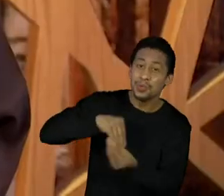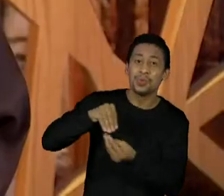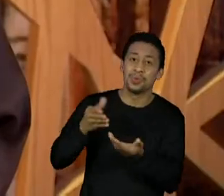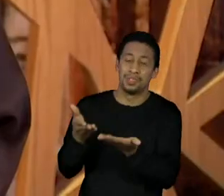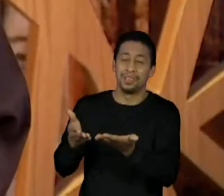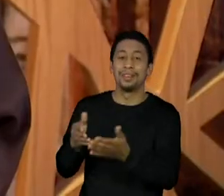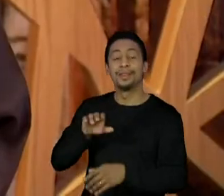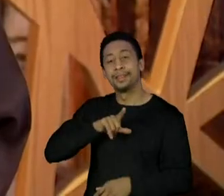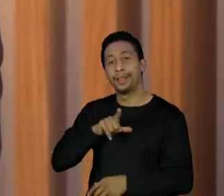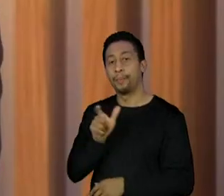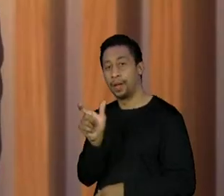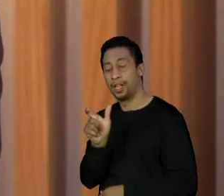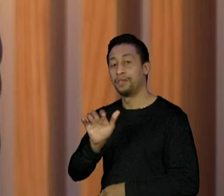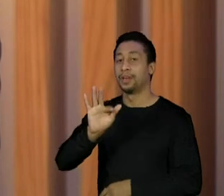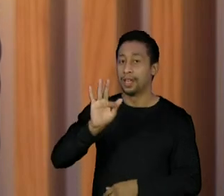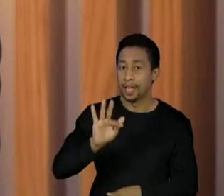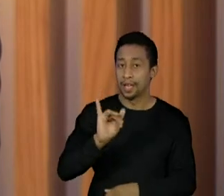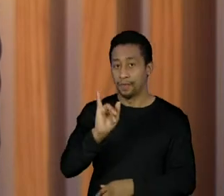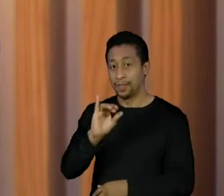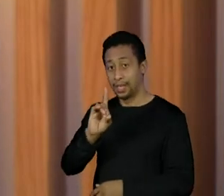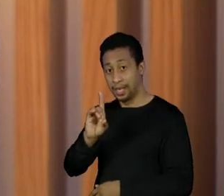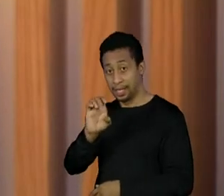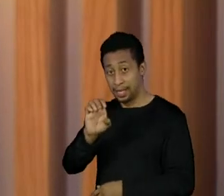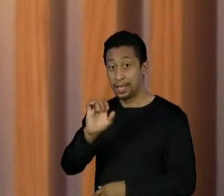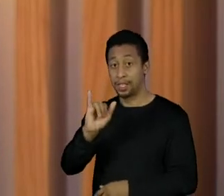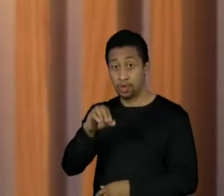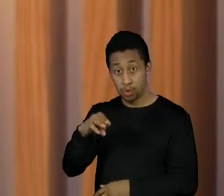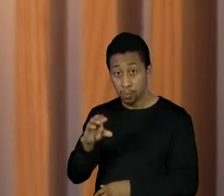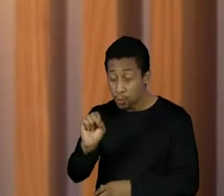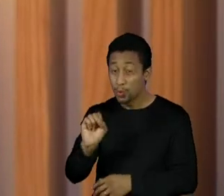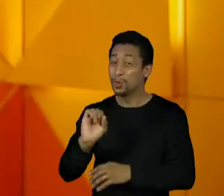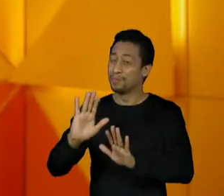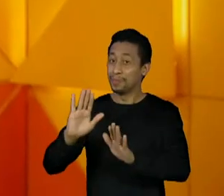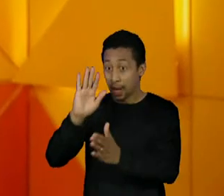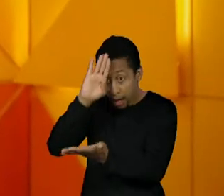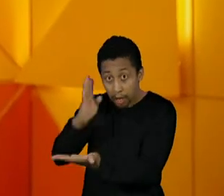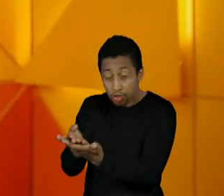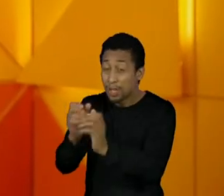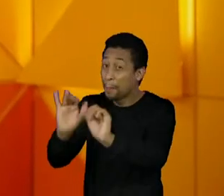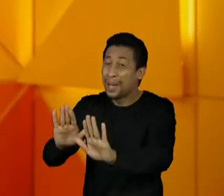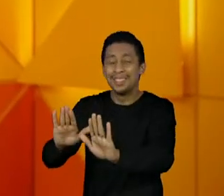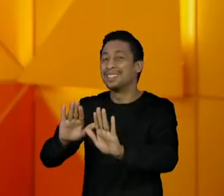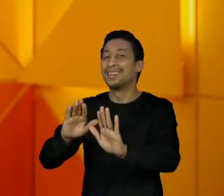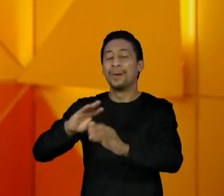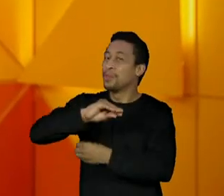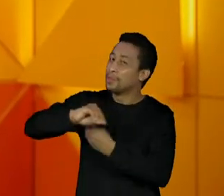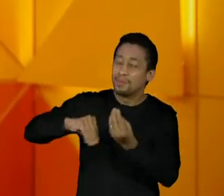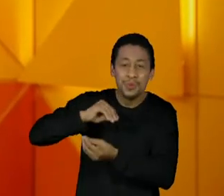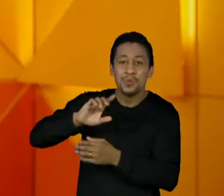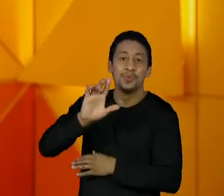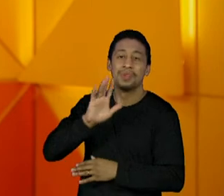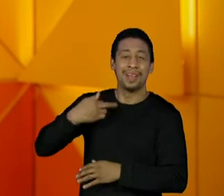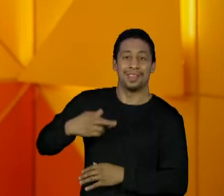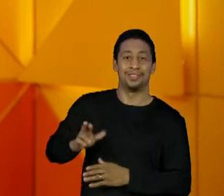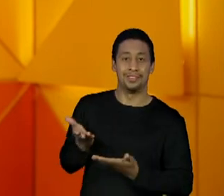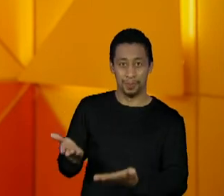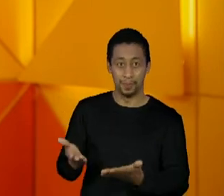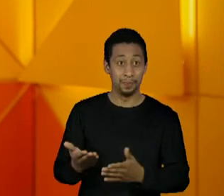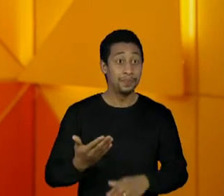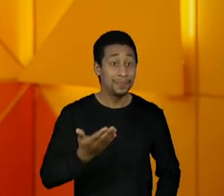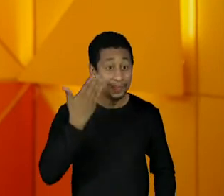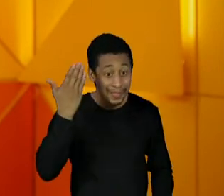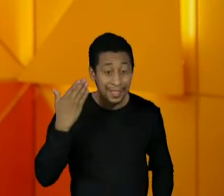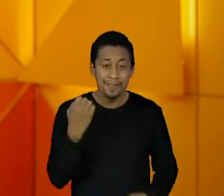palavras, são crimes que são feitos, infelizmente, em nome de Deus. Em nome de Deus, né? Em 1964, o boxeador Cassius Clay